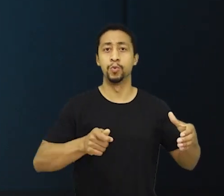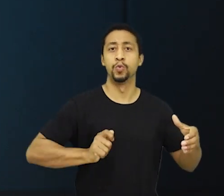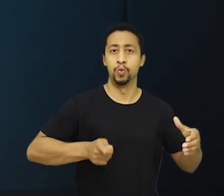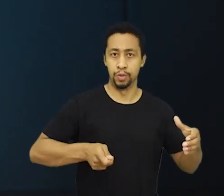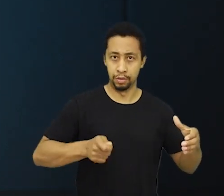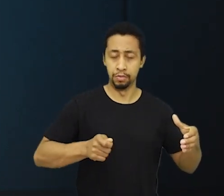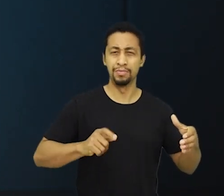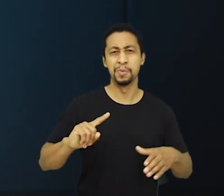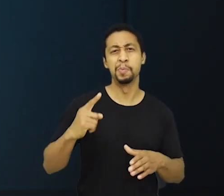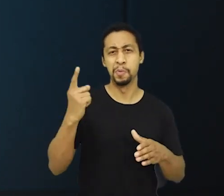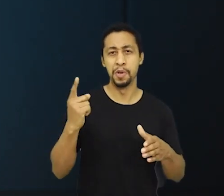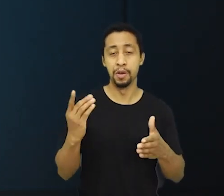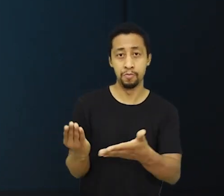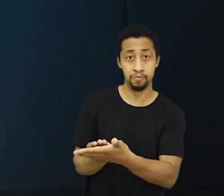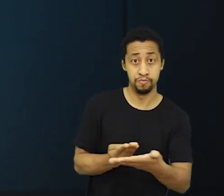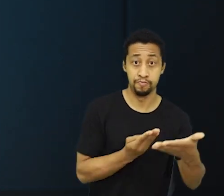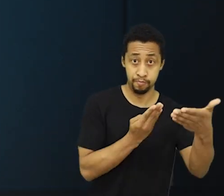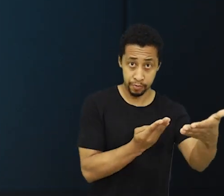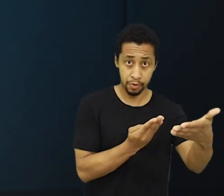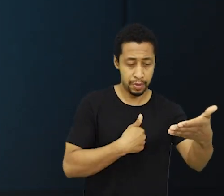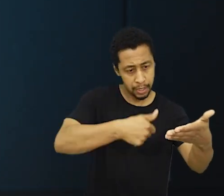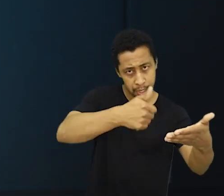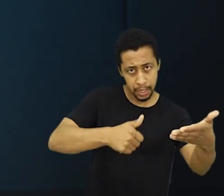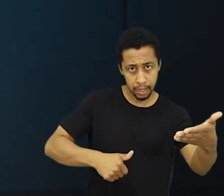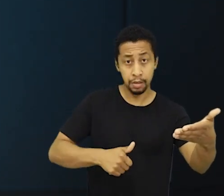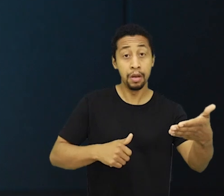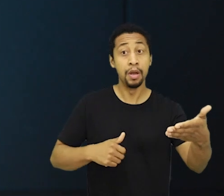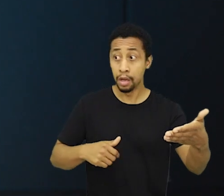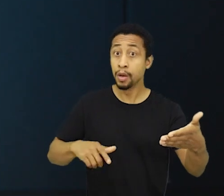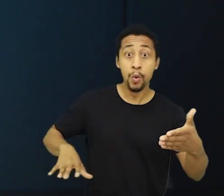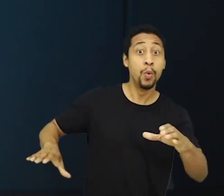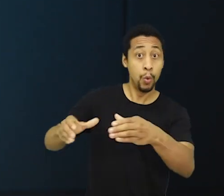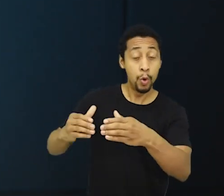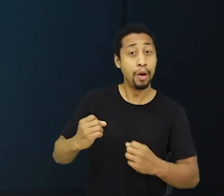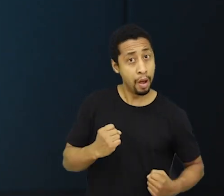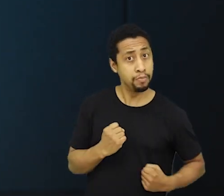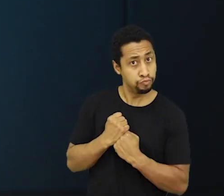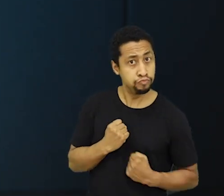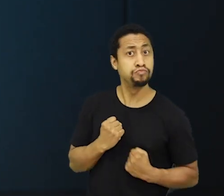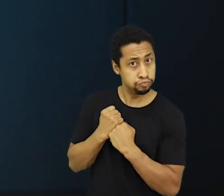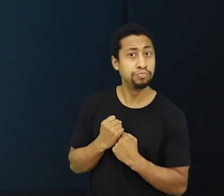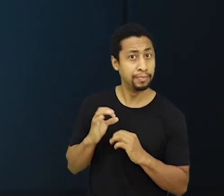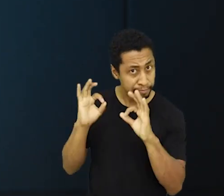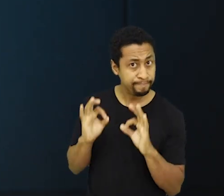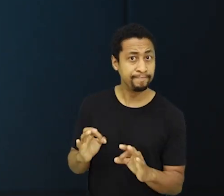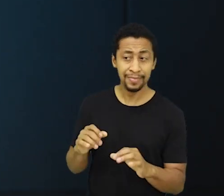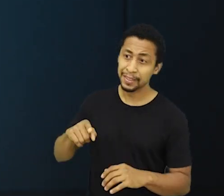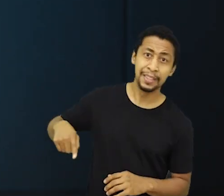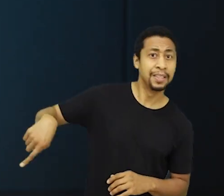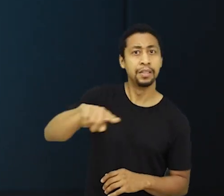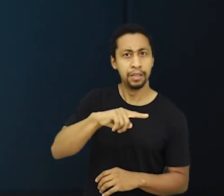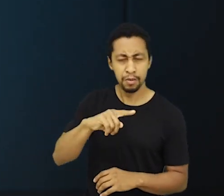colegas de judicatura, eu tive o maior apoio. Foram colegas